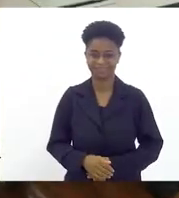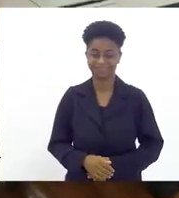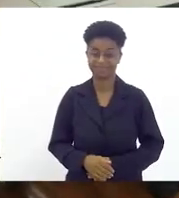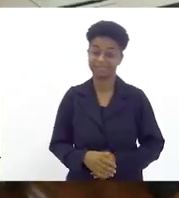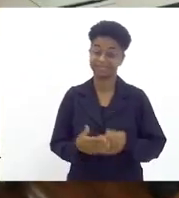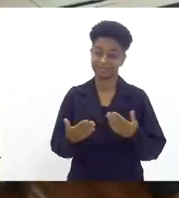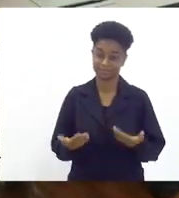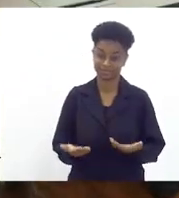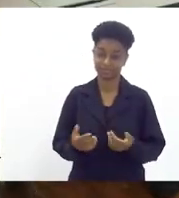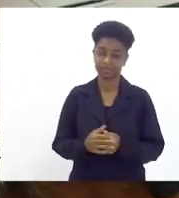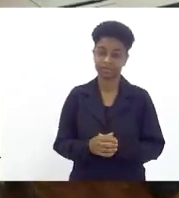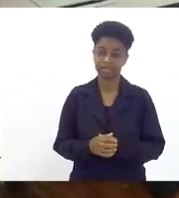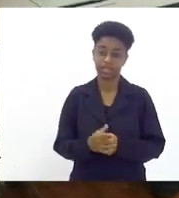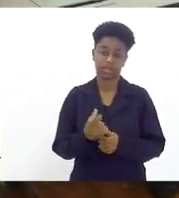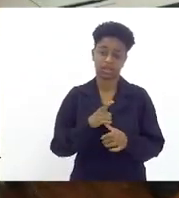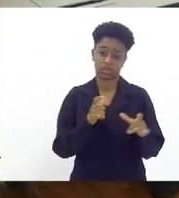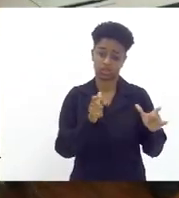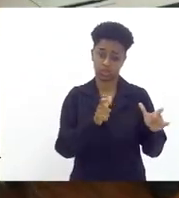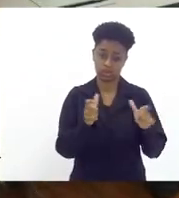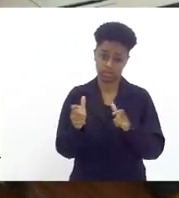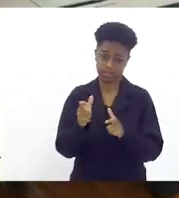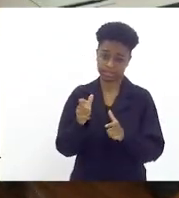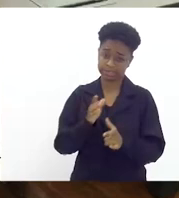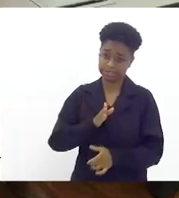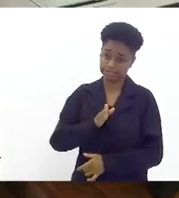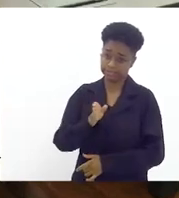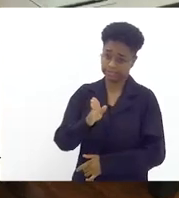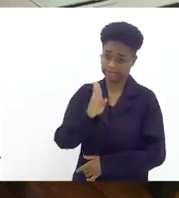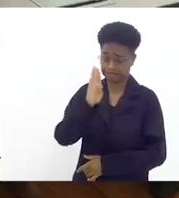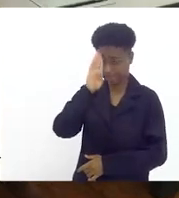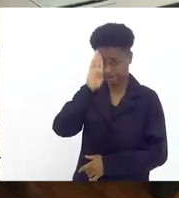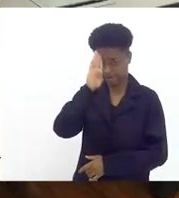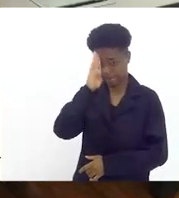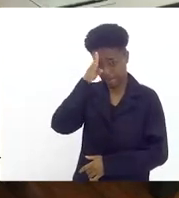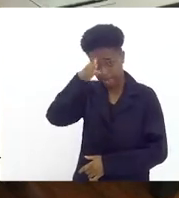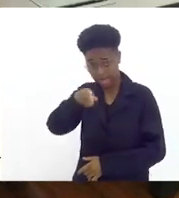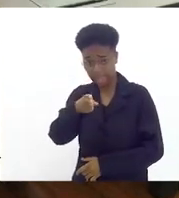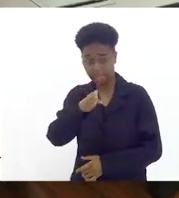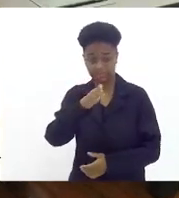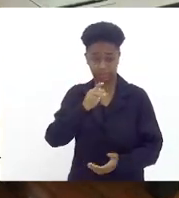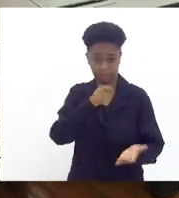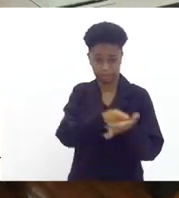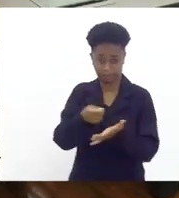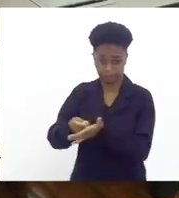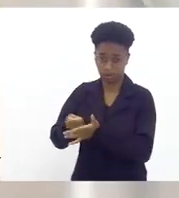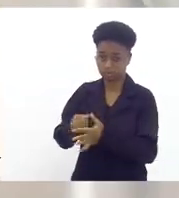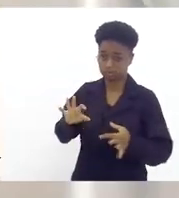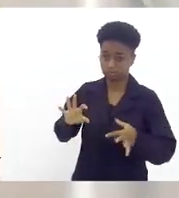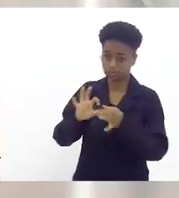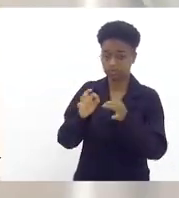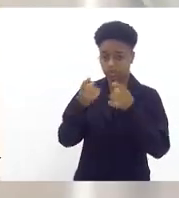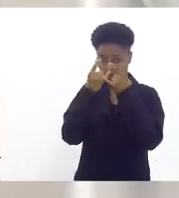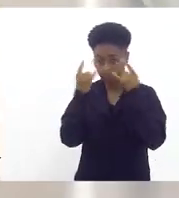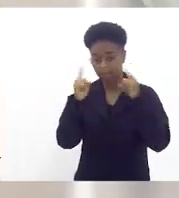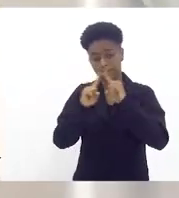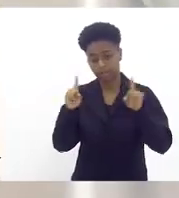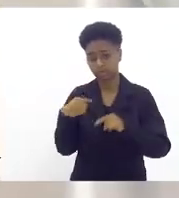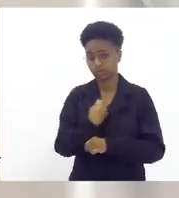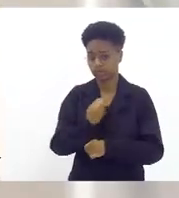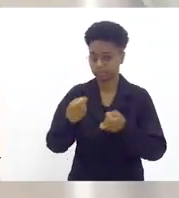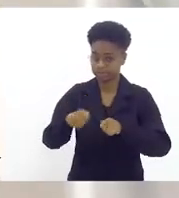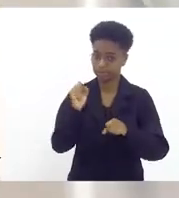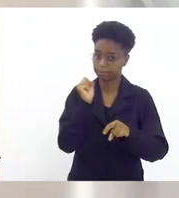Apesar desses lugares serem lugares cis, heteronormativos, ligados à estrutura do capitalismo, é importante que a gente ocupe, viu? Inclusive